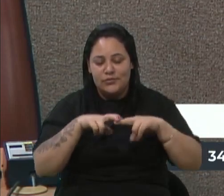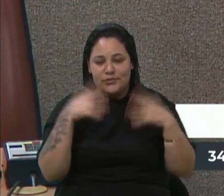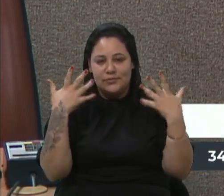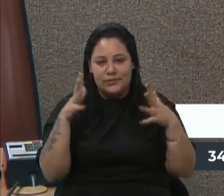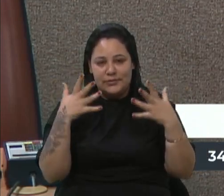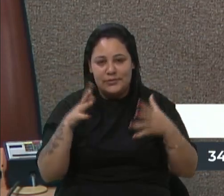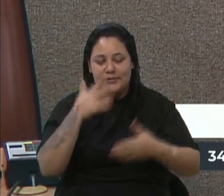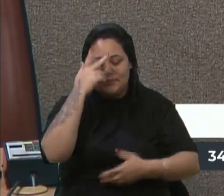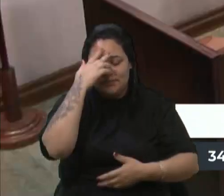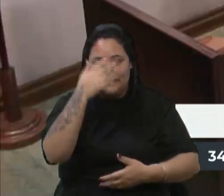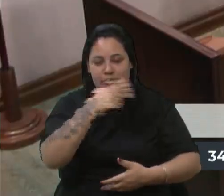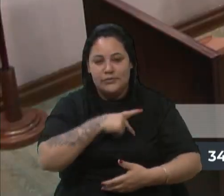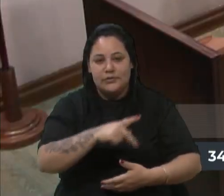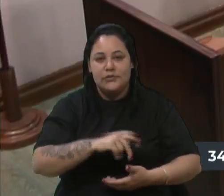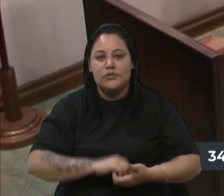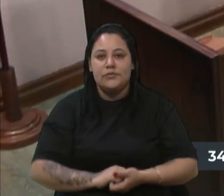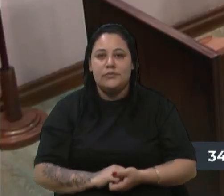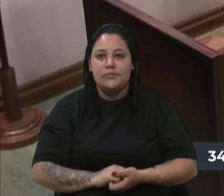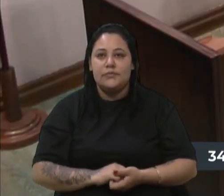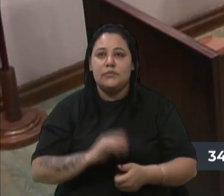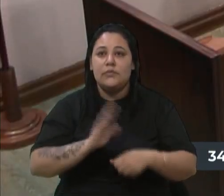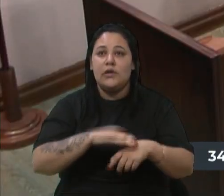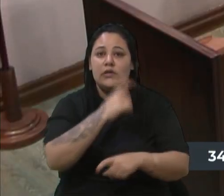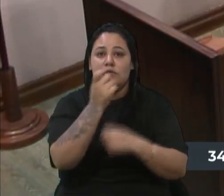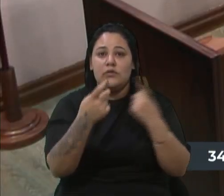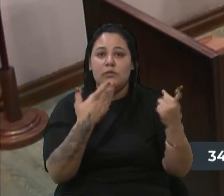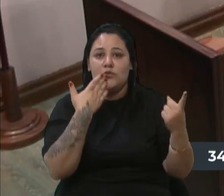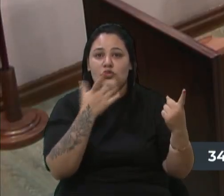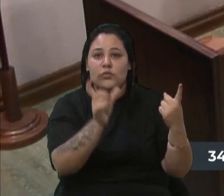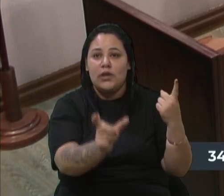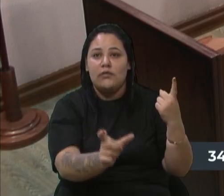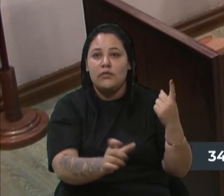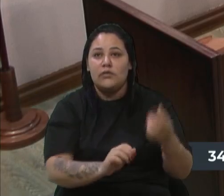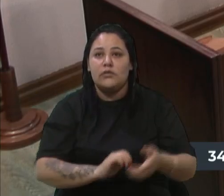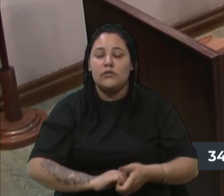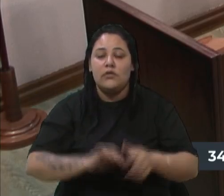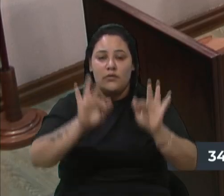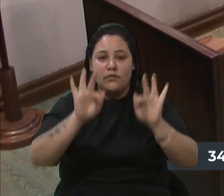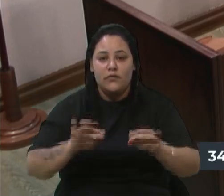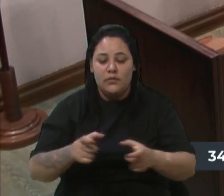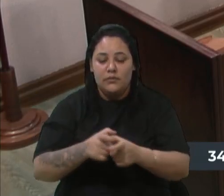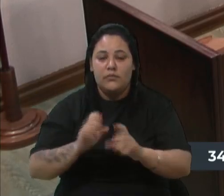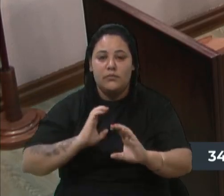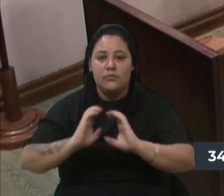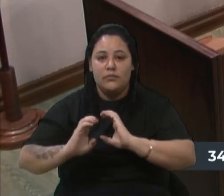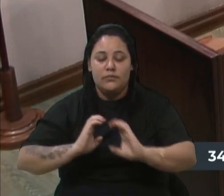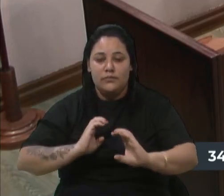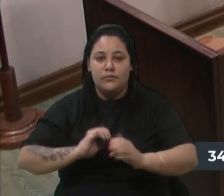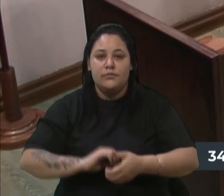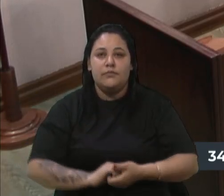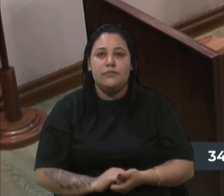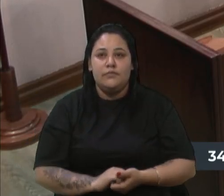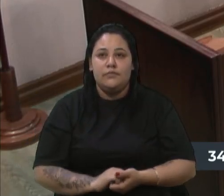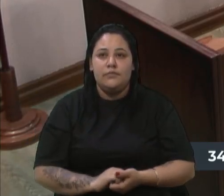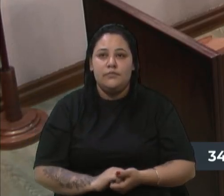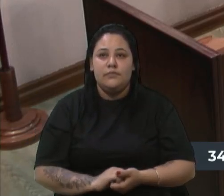obrigado Presidente Mas Alguém pediu a palavra encerradas pequenas comunicações com